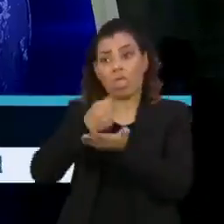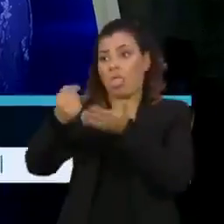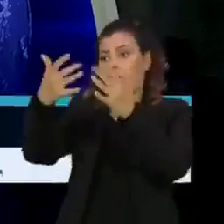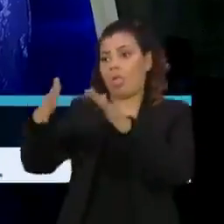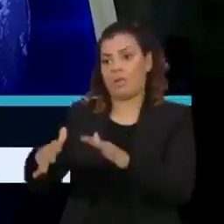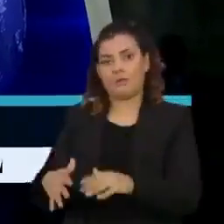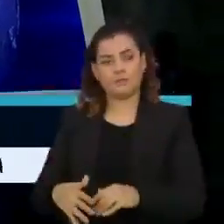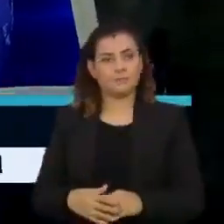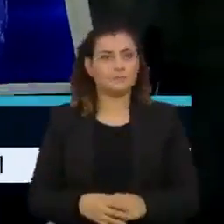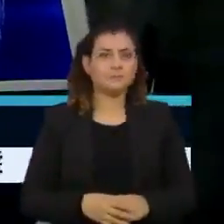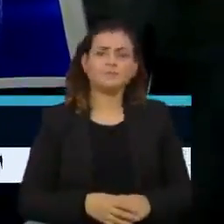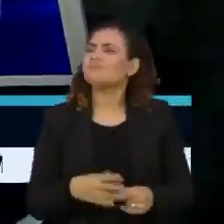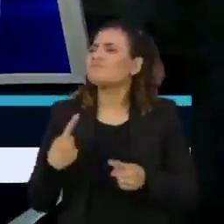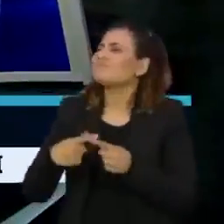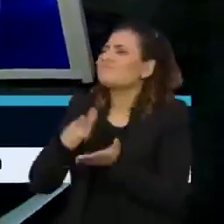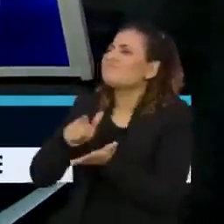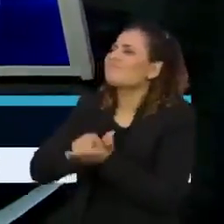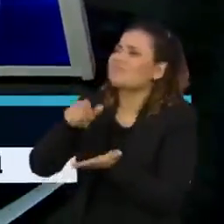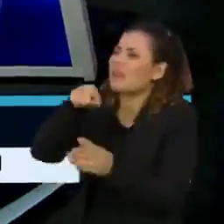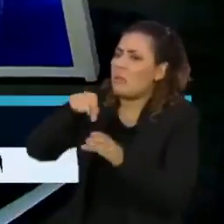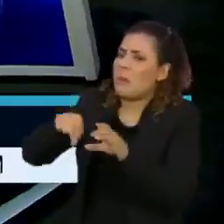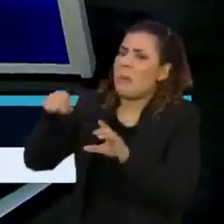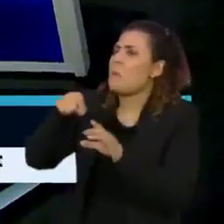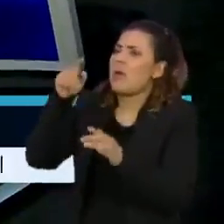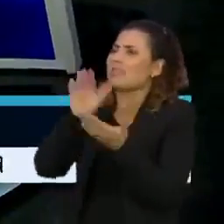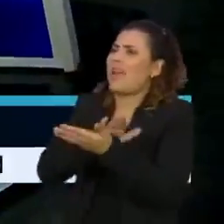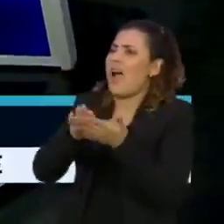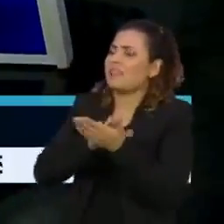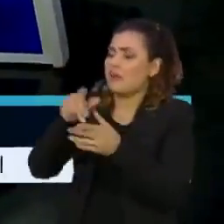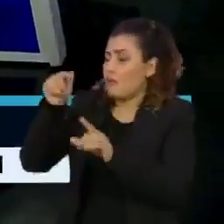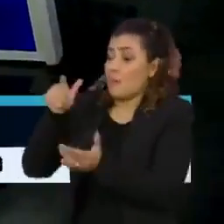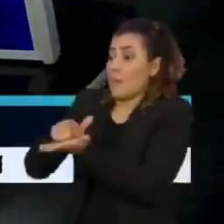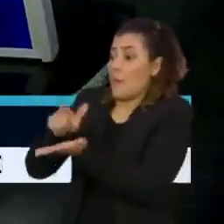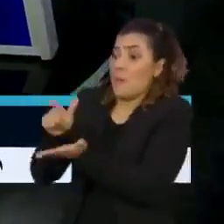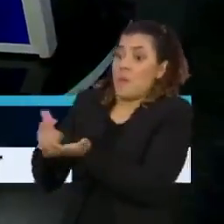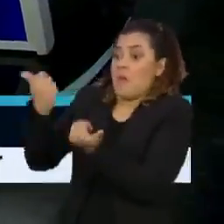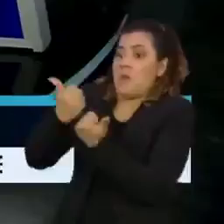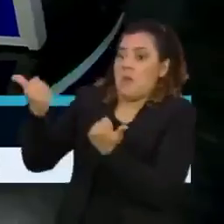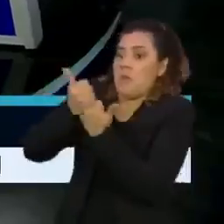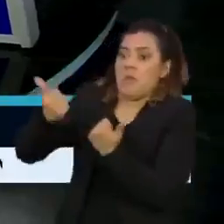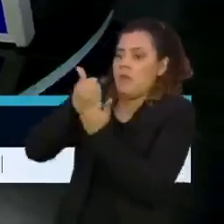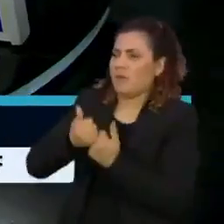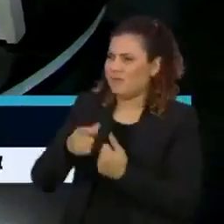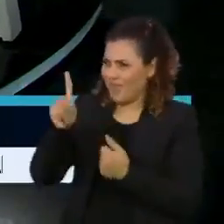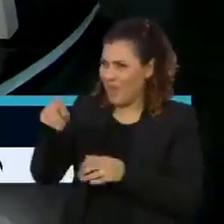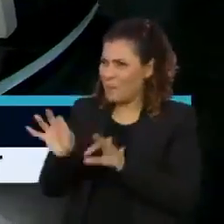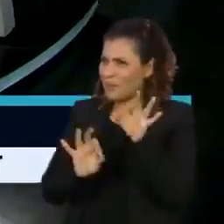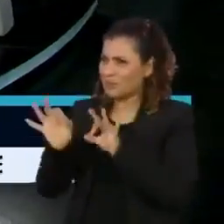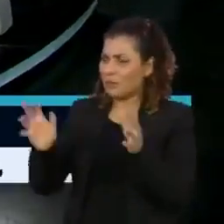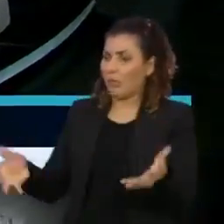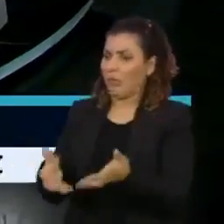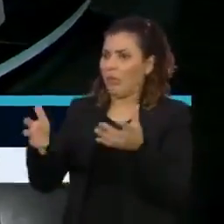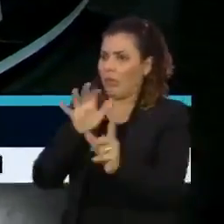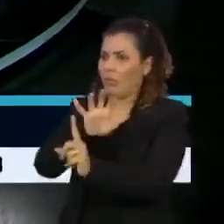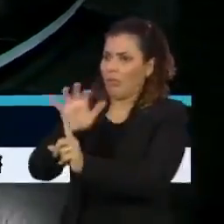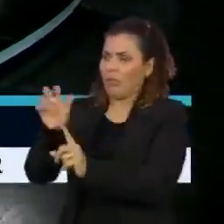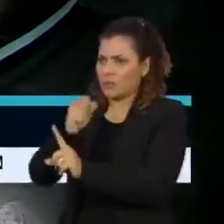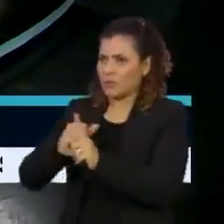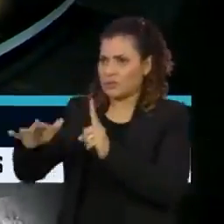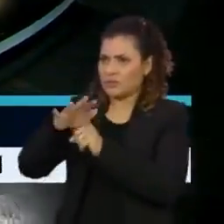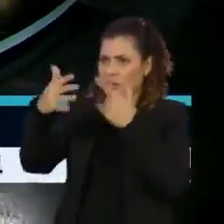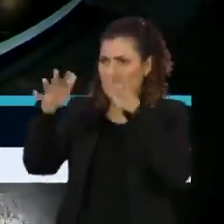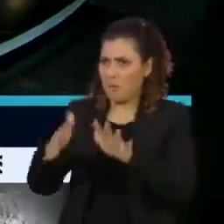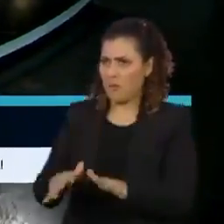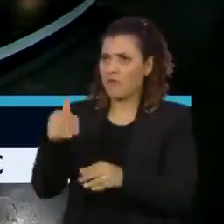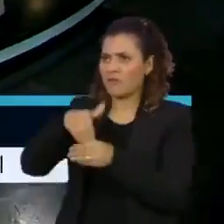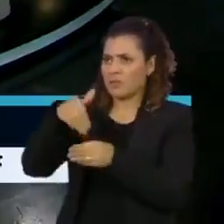a sessão pelo voto impresso do presidente pode ser uma um plano de liberado dele para instigar uma convulsão social